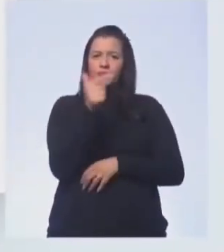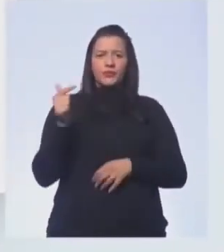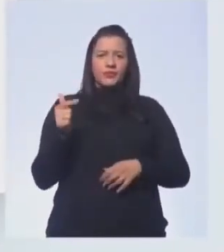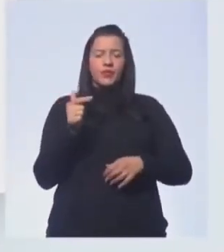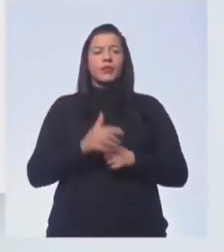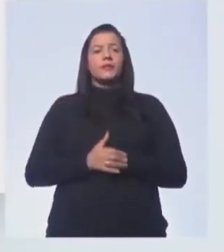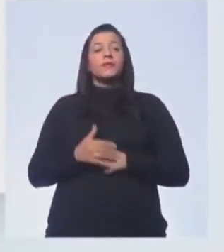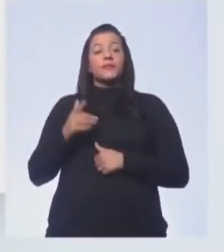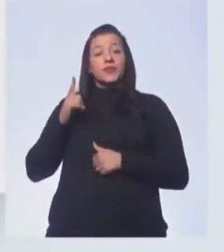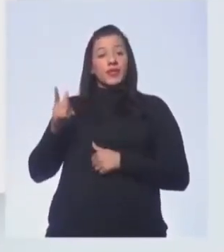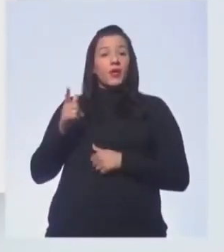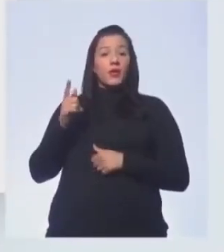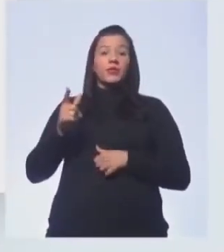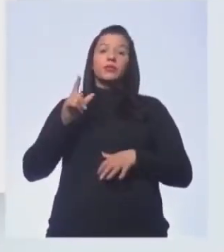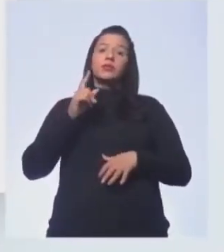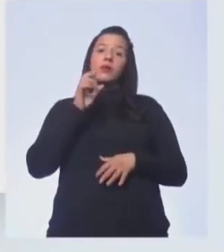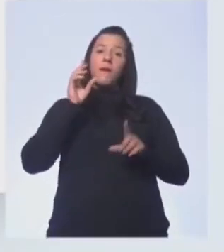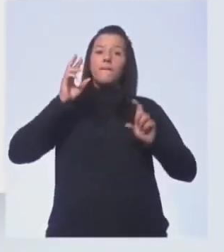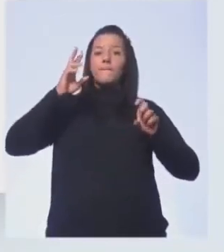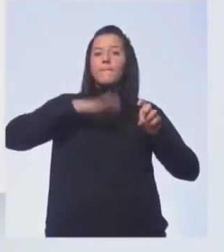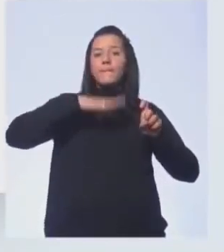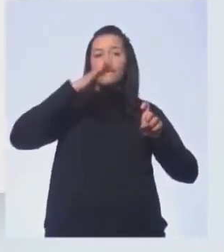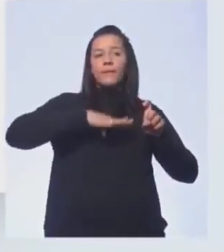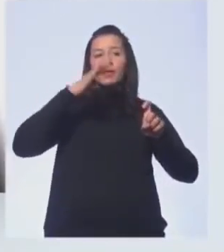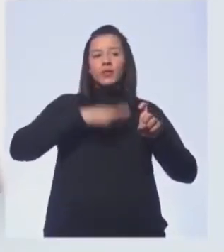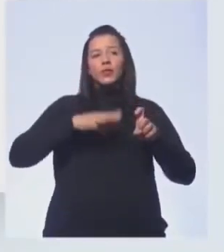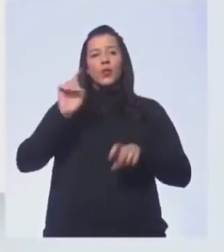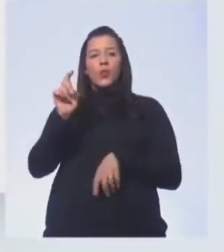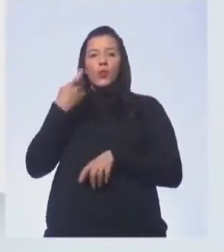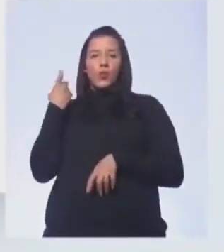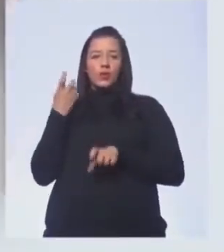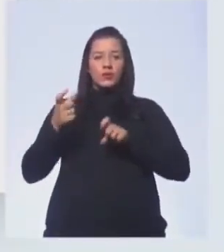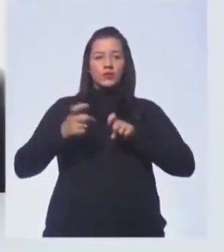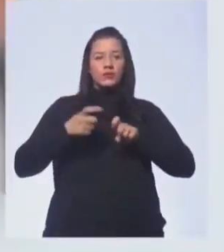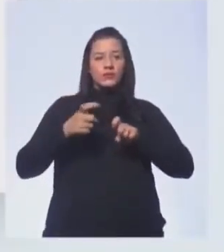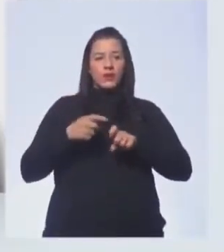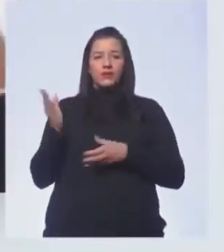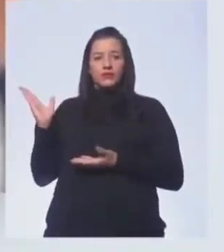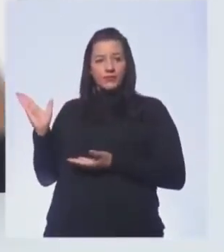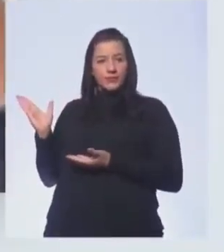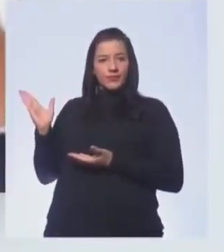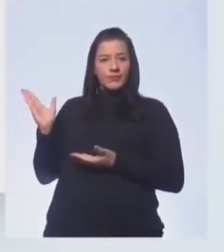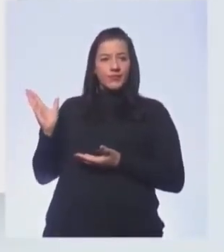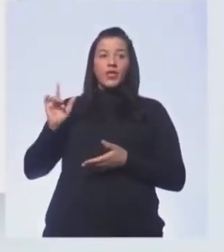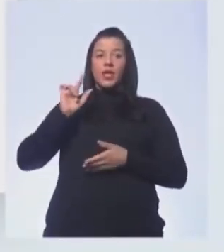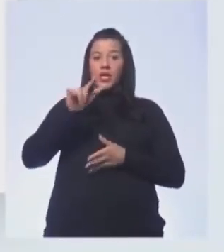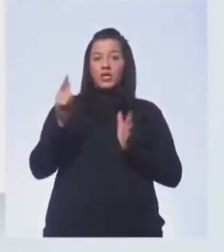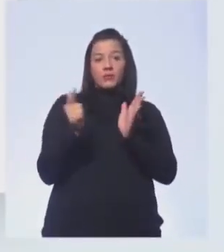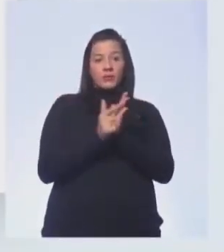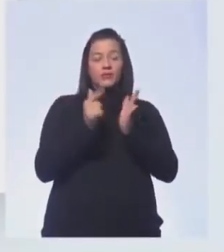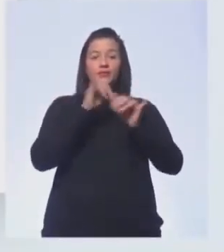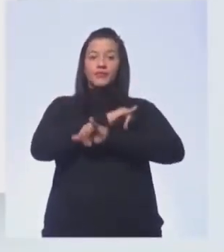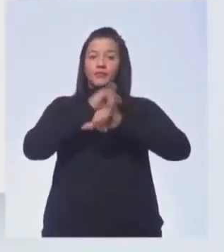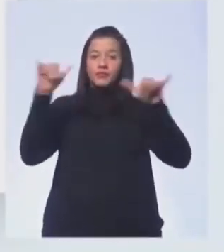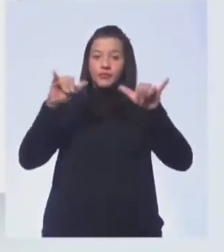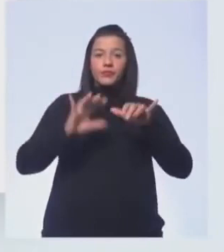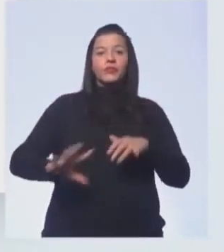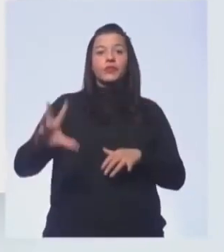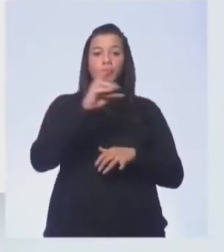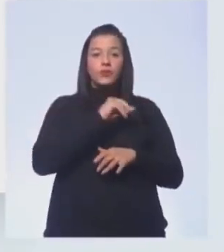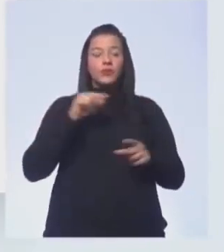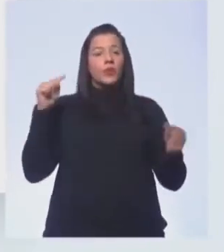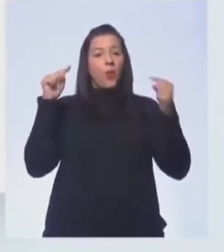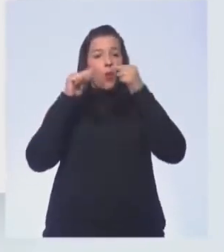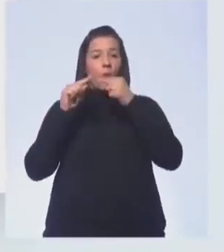Este mito foi criado quando o ex-médico britânico Andrew Wakefield publicou um estudo relacionando casos de